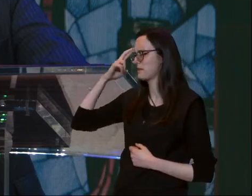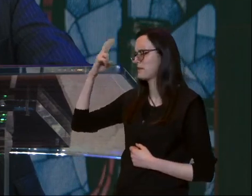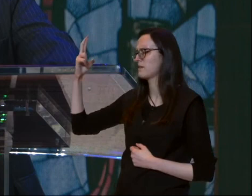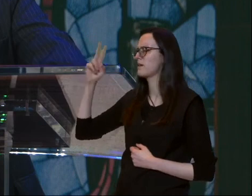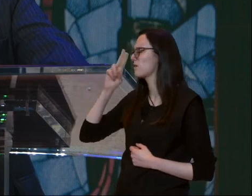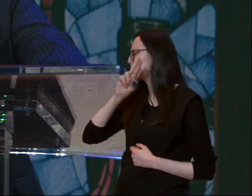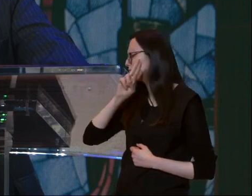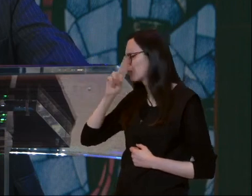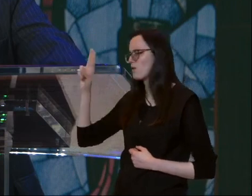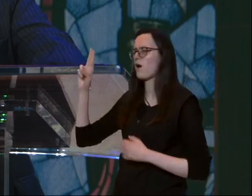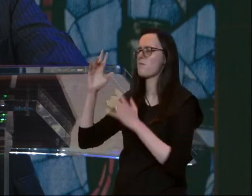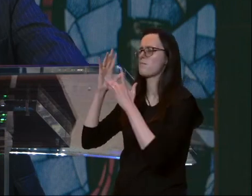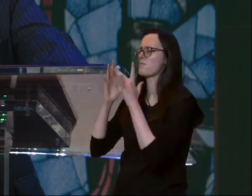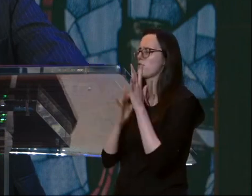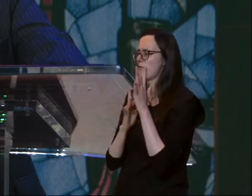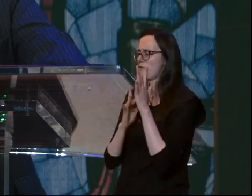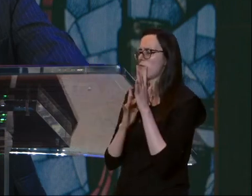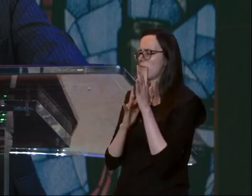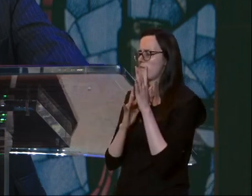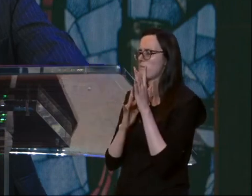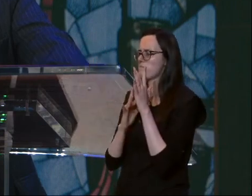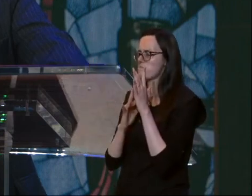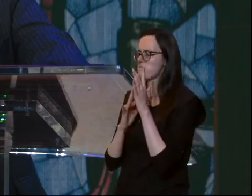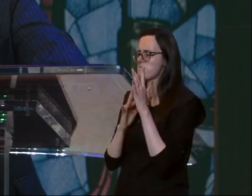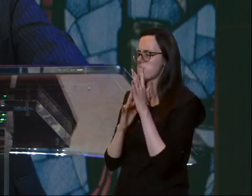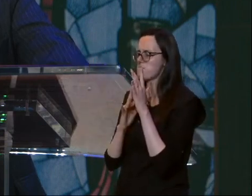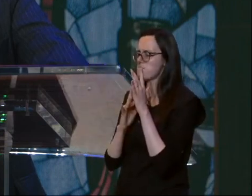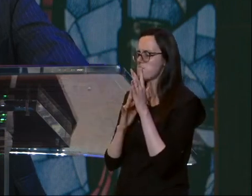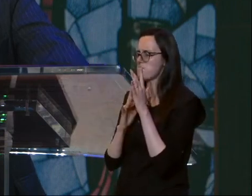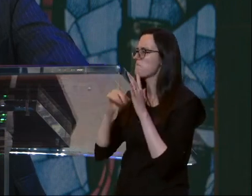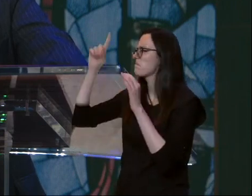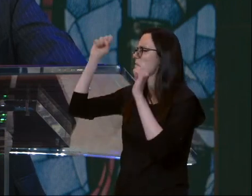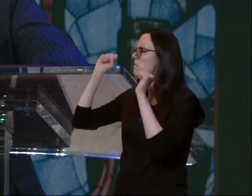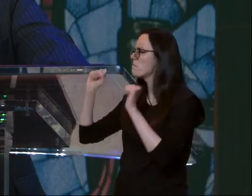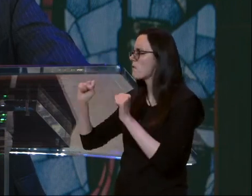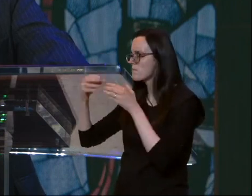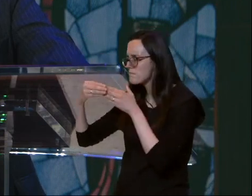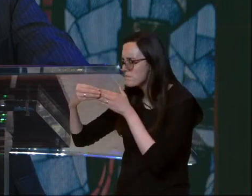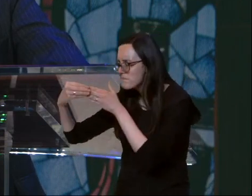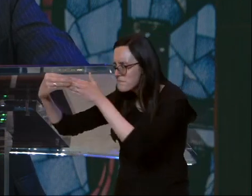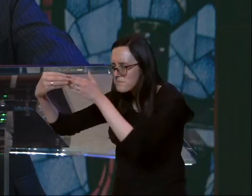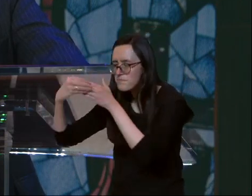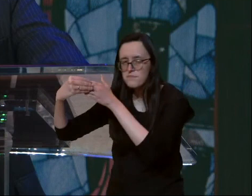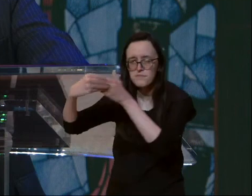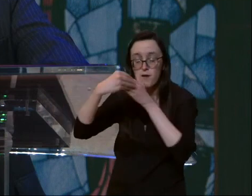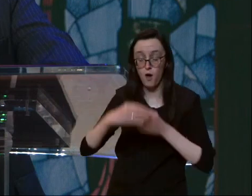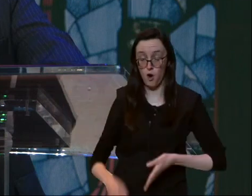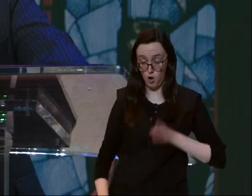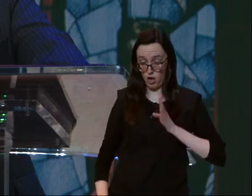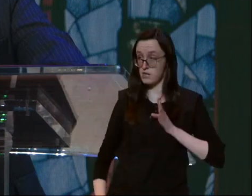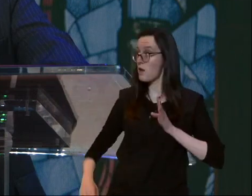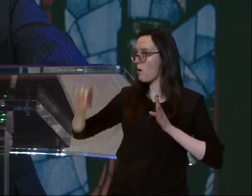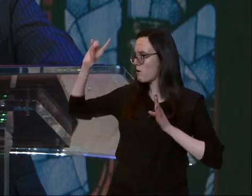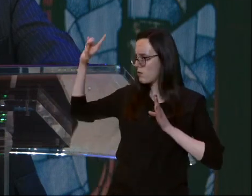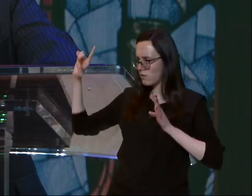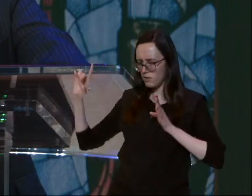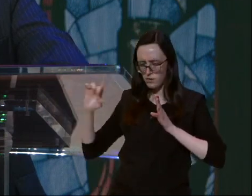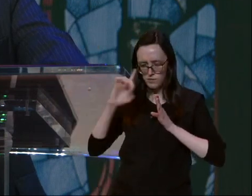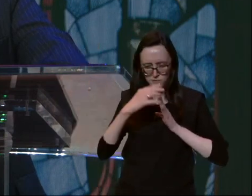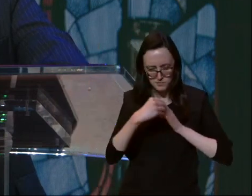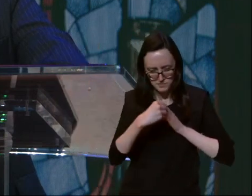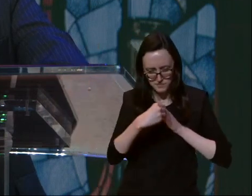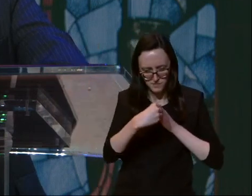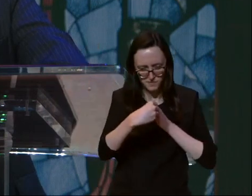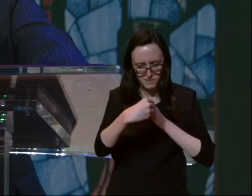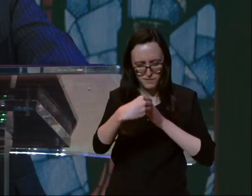que, no nome de Jesus, o Senhor esteja dirigindo o coração de cada um de nós